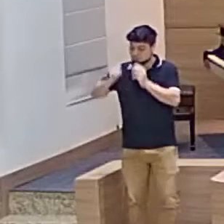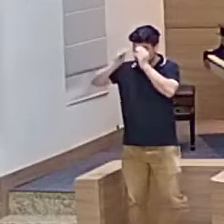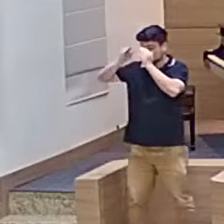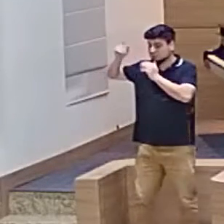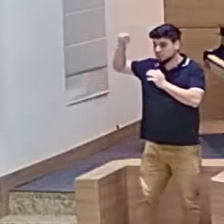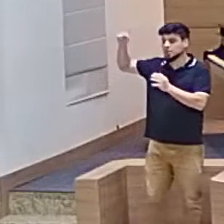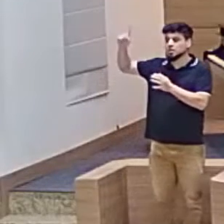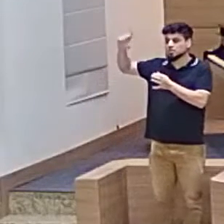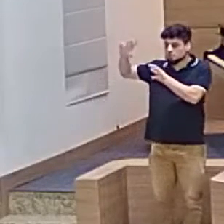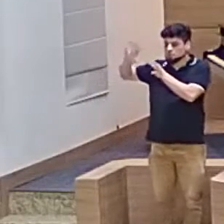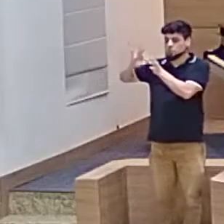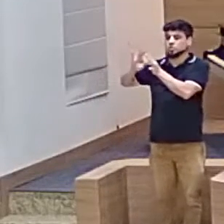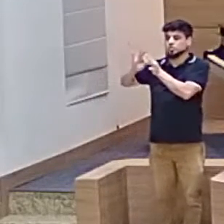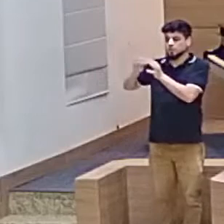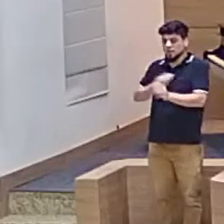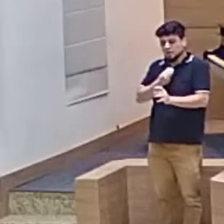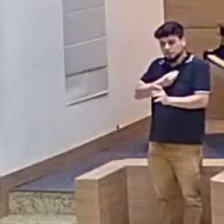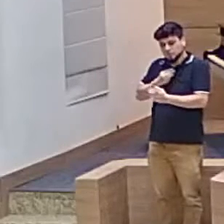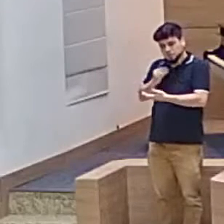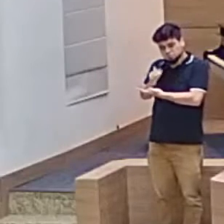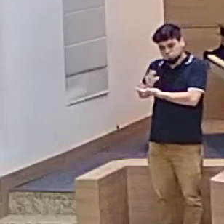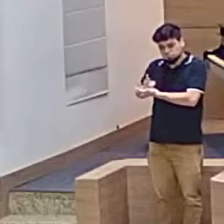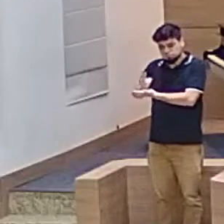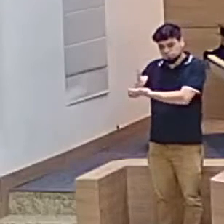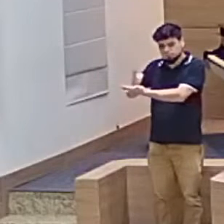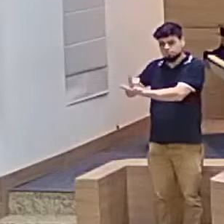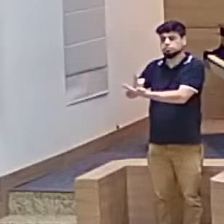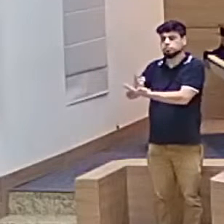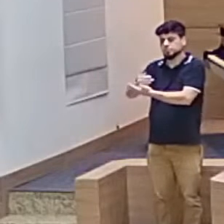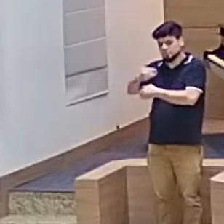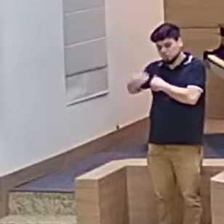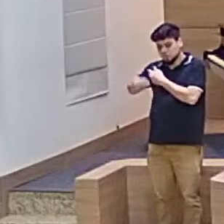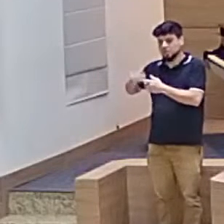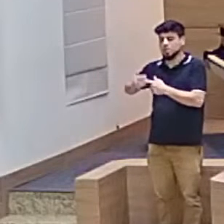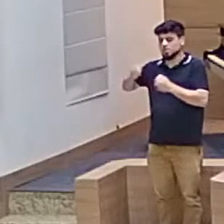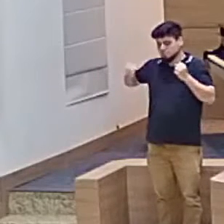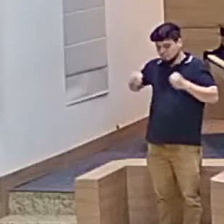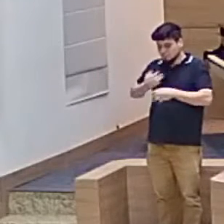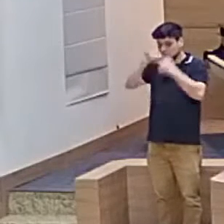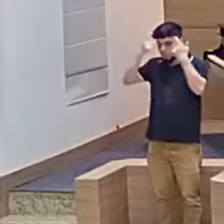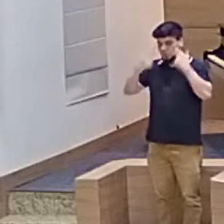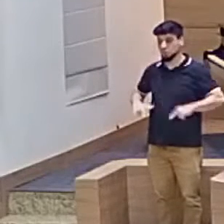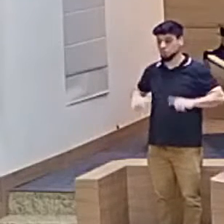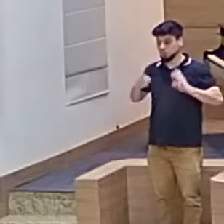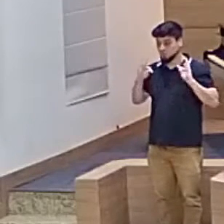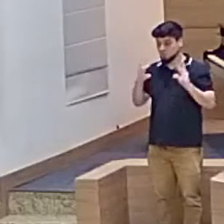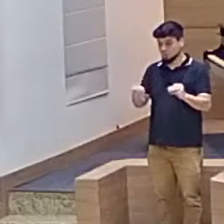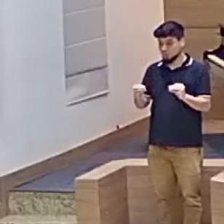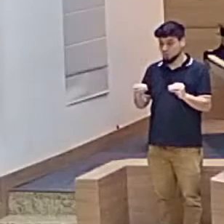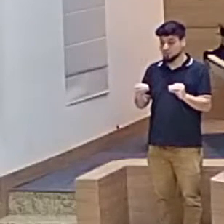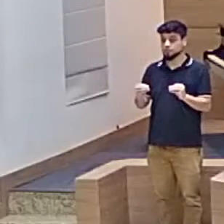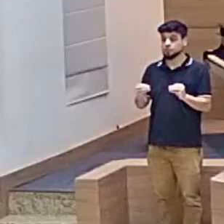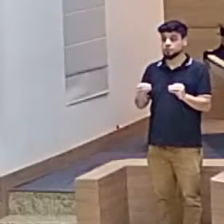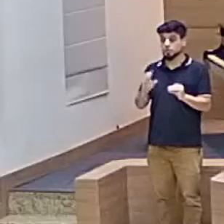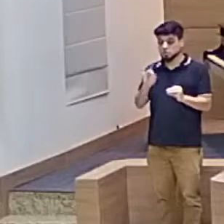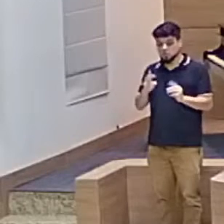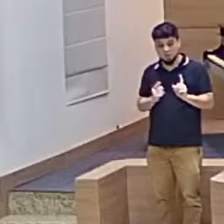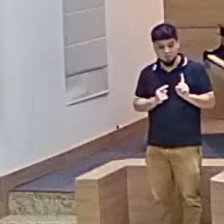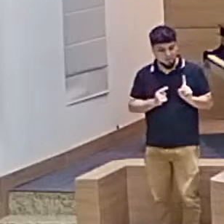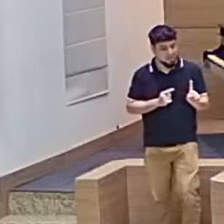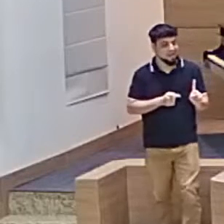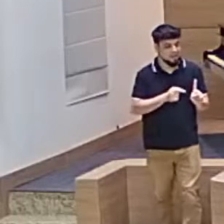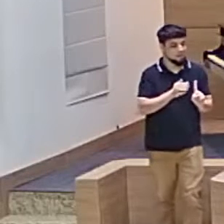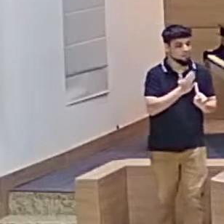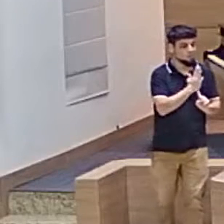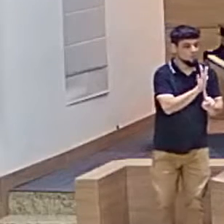vida de devoção integralidade não tem a ver com uma performance que eu faço numa determinada ambiência não